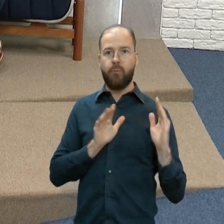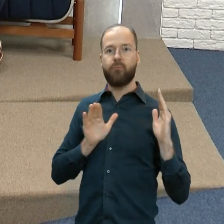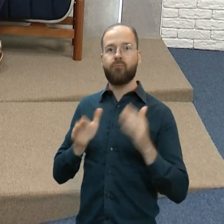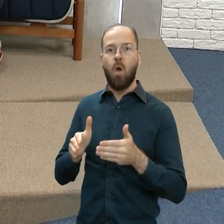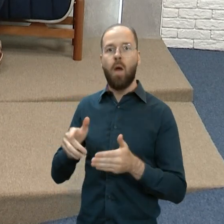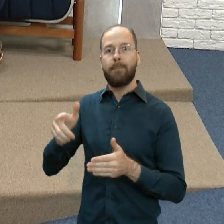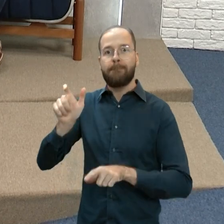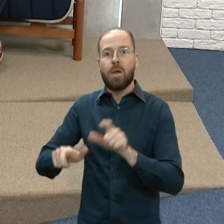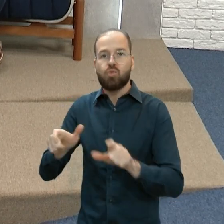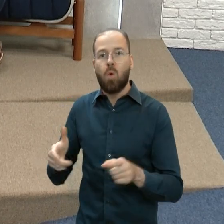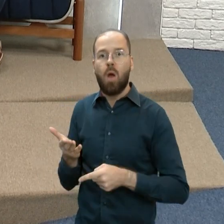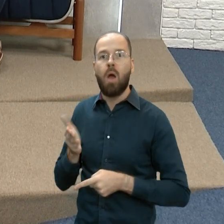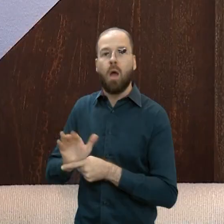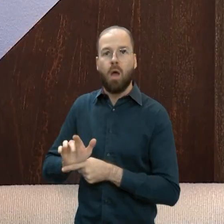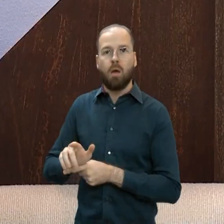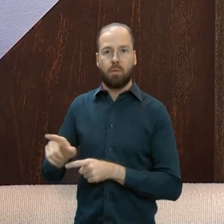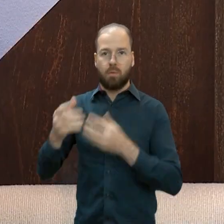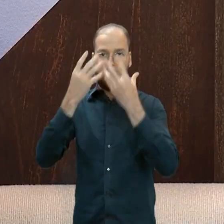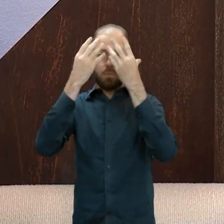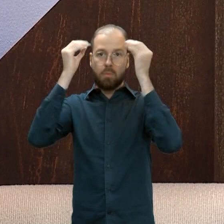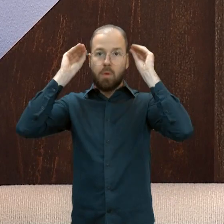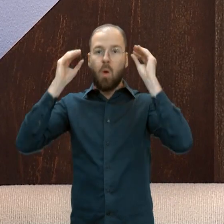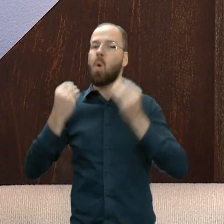exemplo, a pessoa com